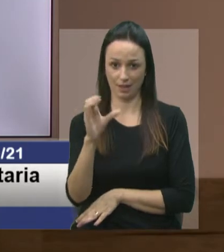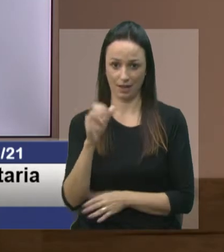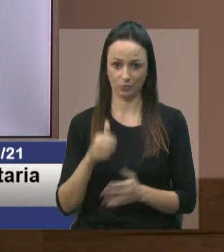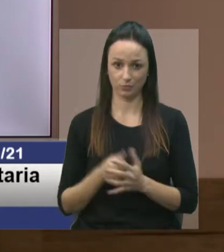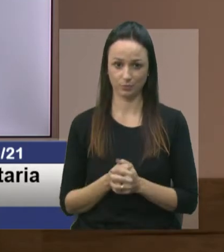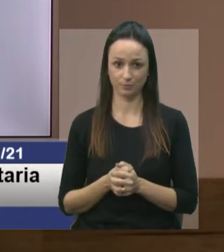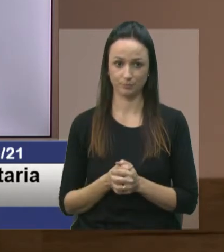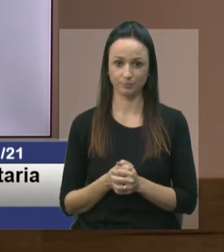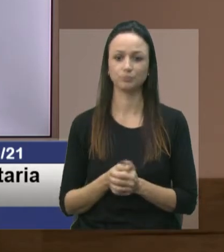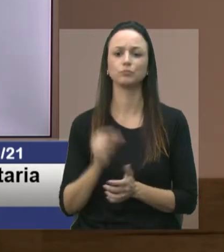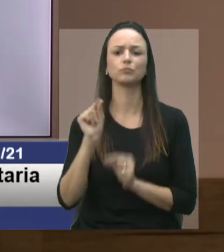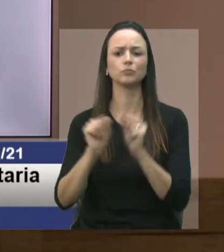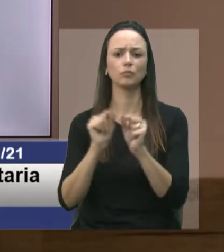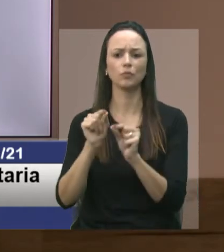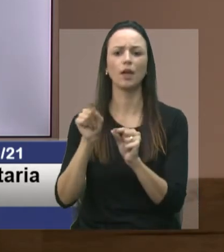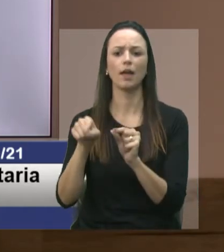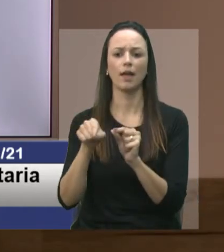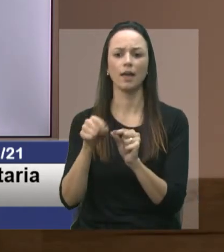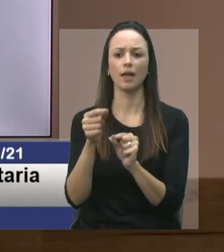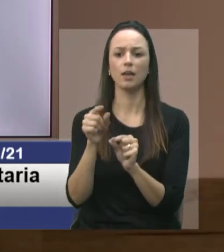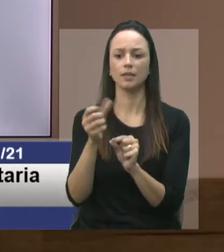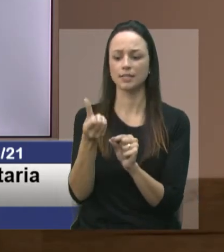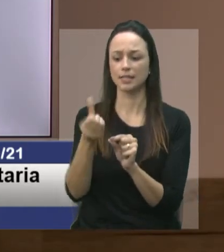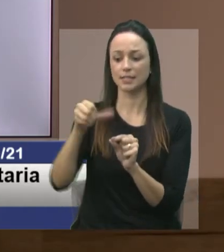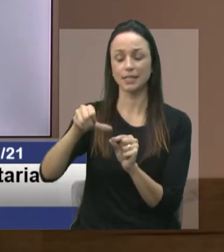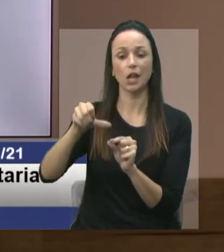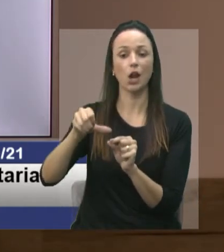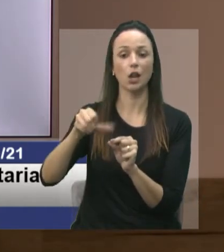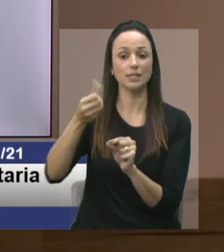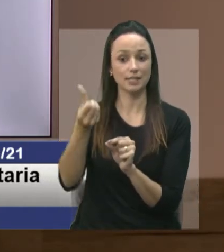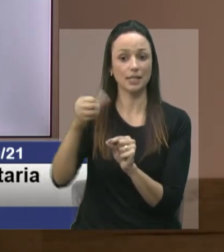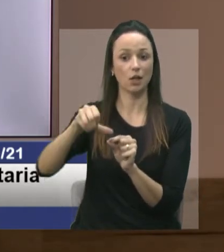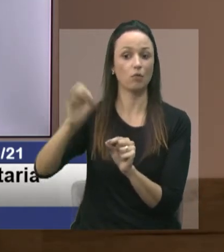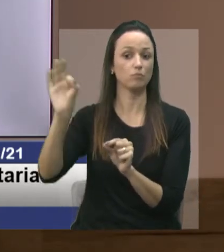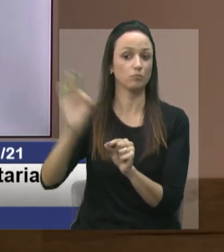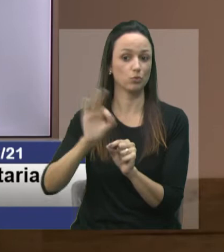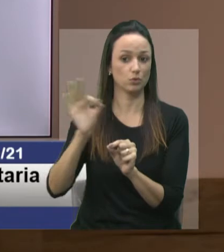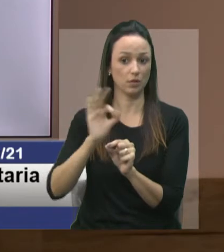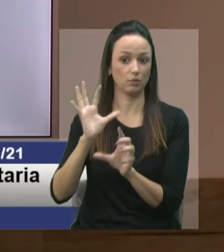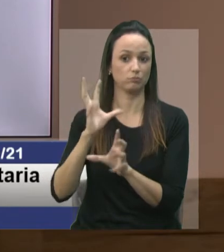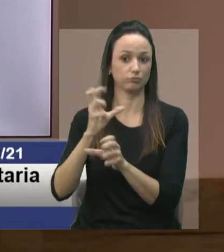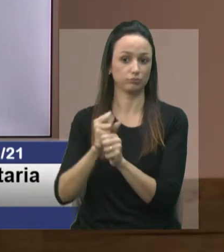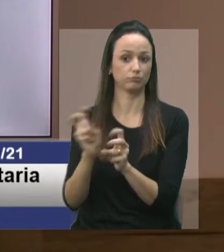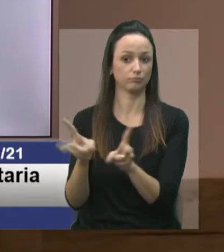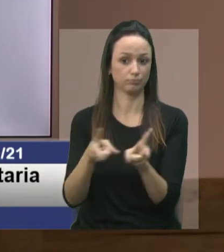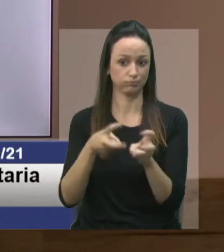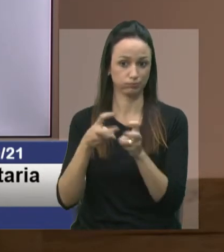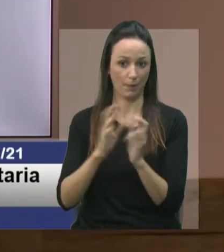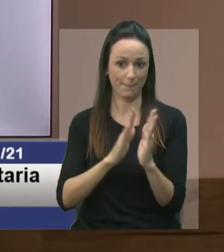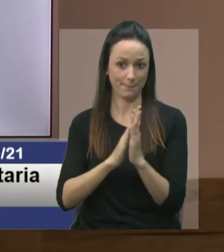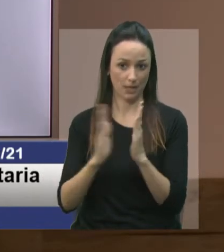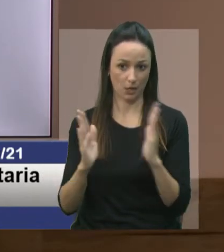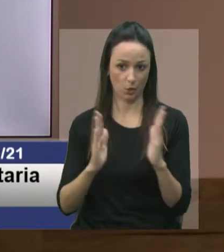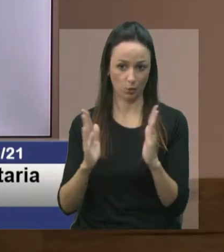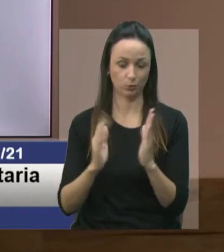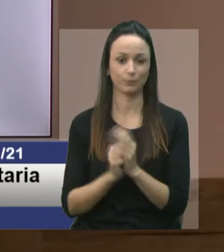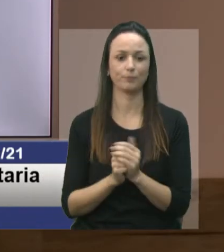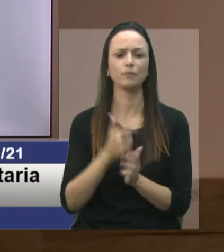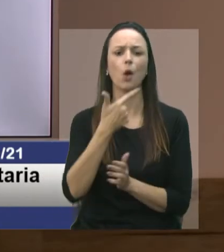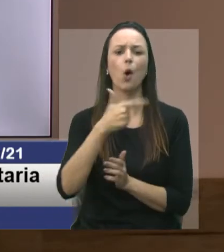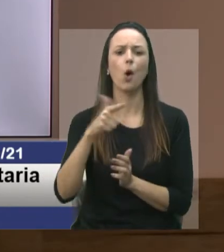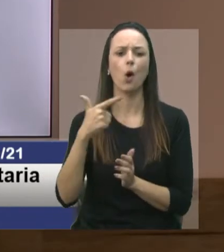R$ 218.840.360,66, correspondendo a 69% do total arrecadado no período. Outras receitas